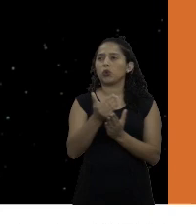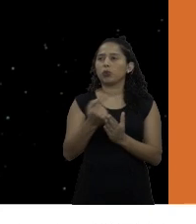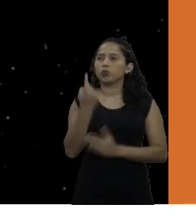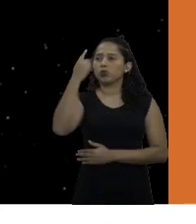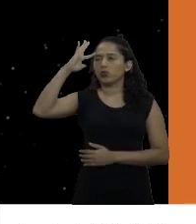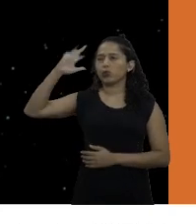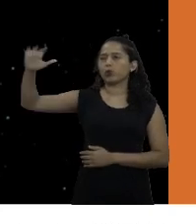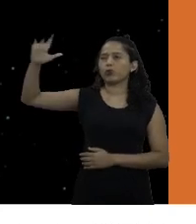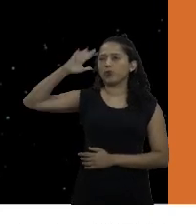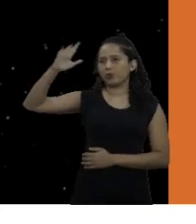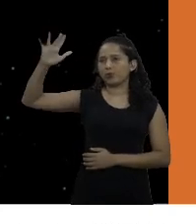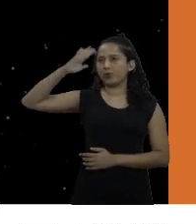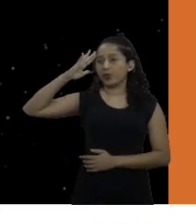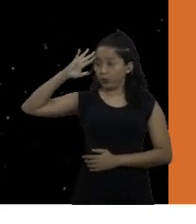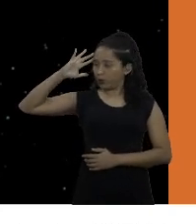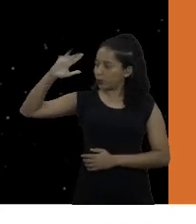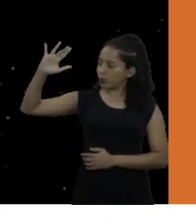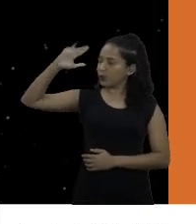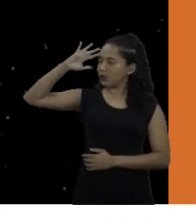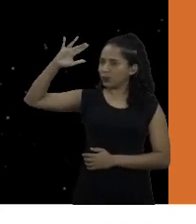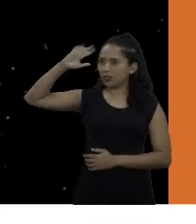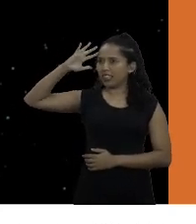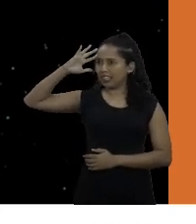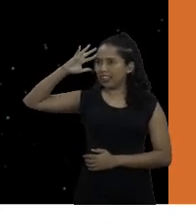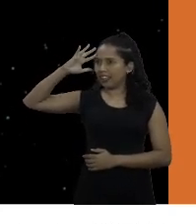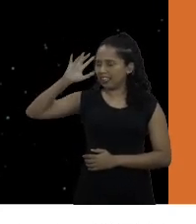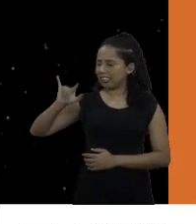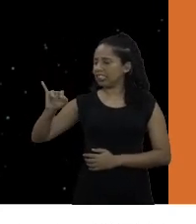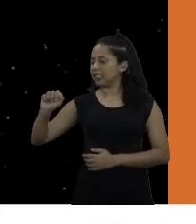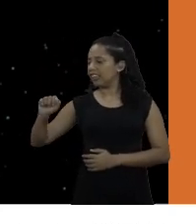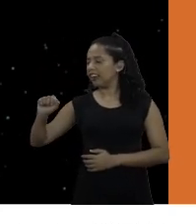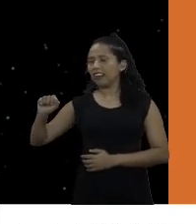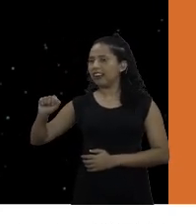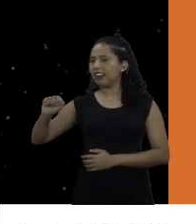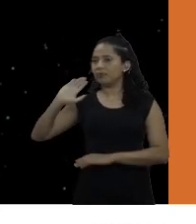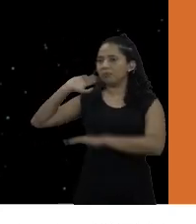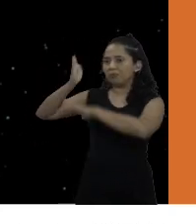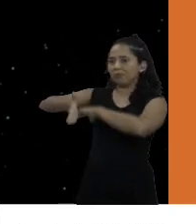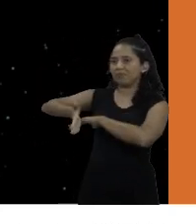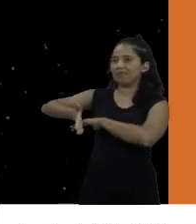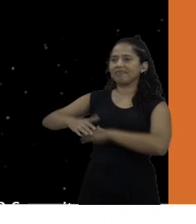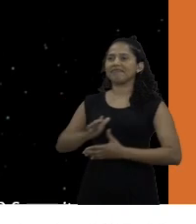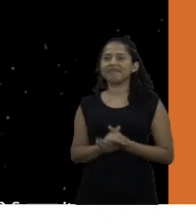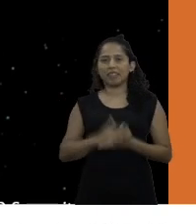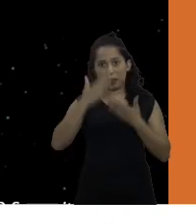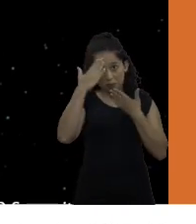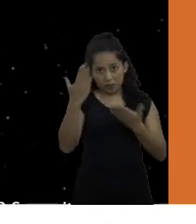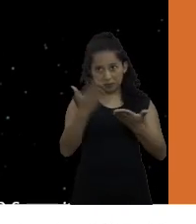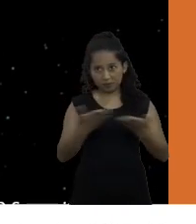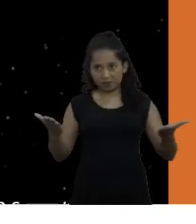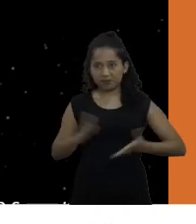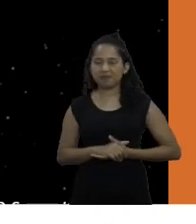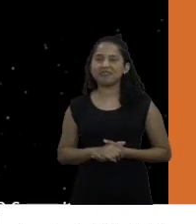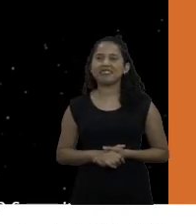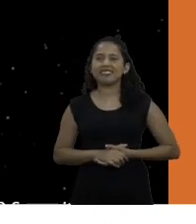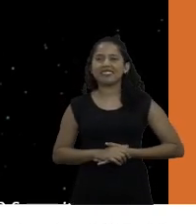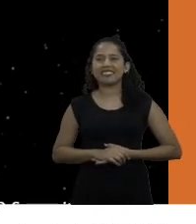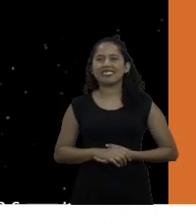sonho. E sonhar vai muito além da inteligência artificial. Obrigado, gente.